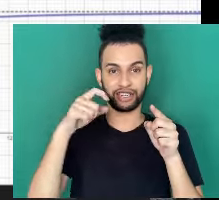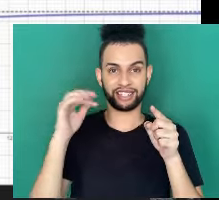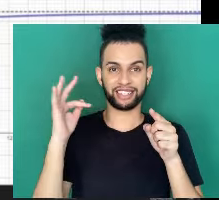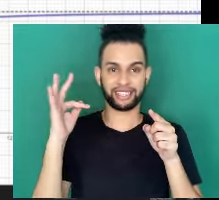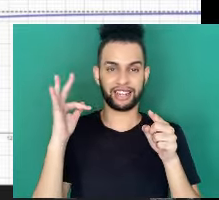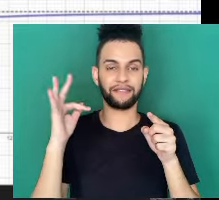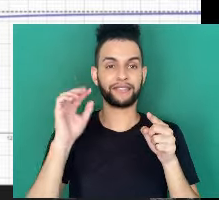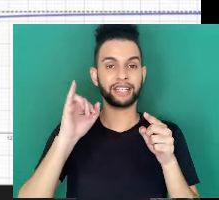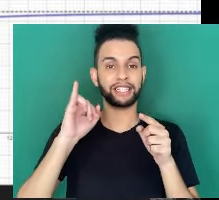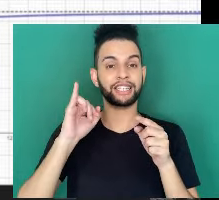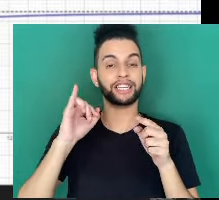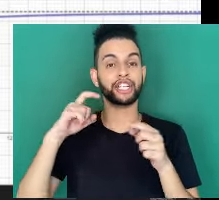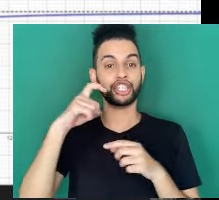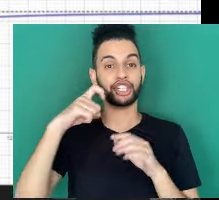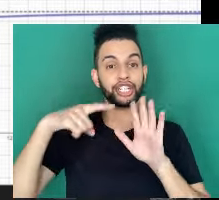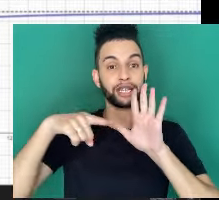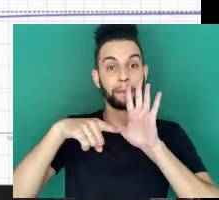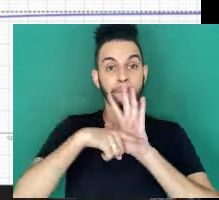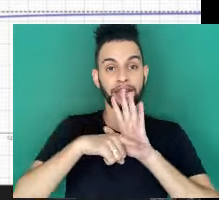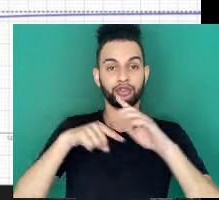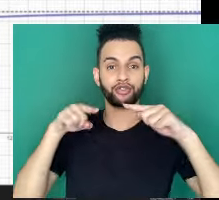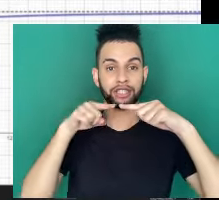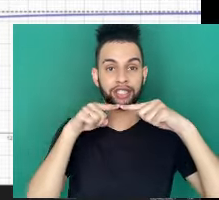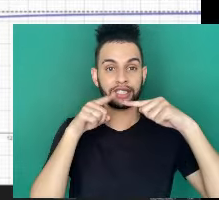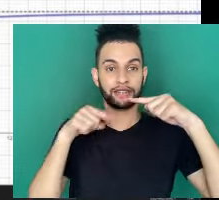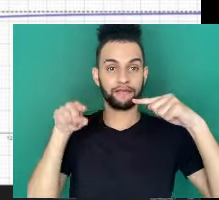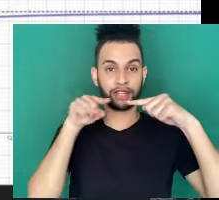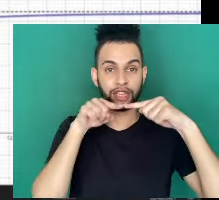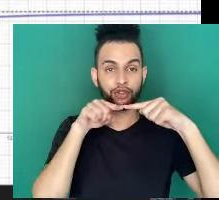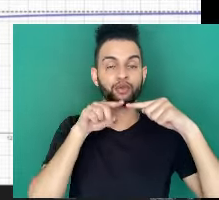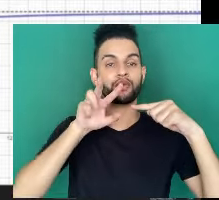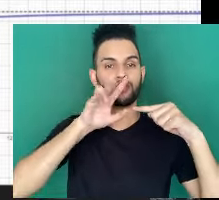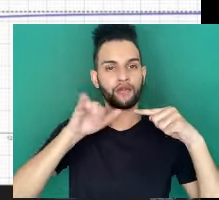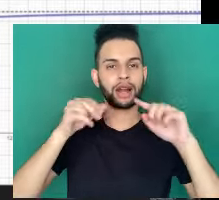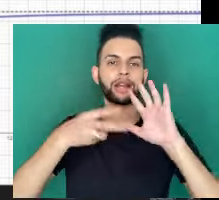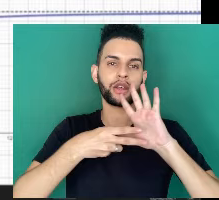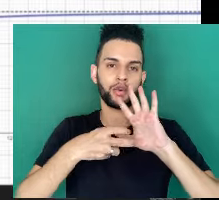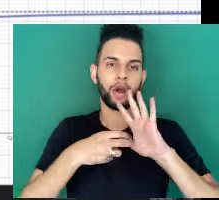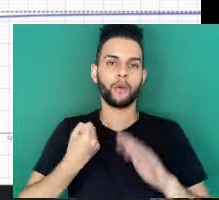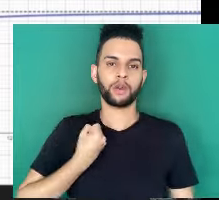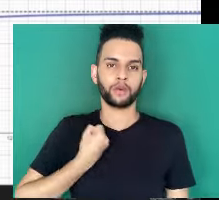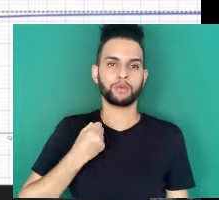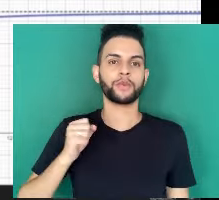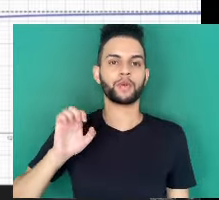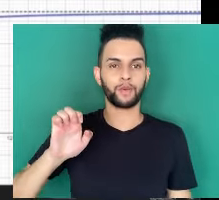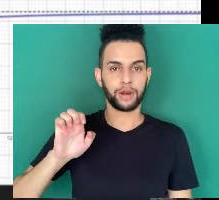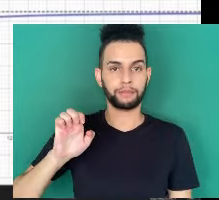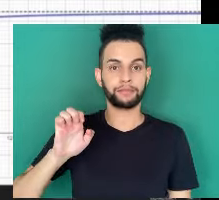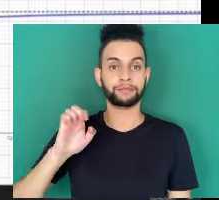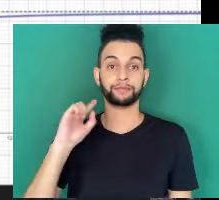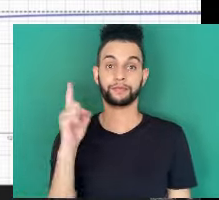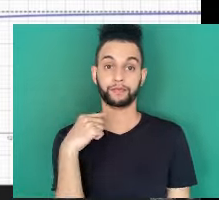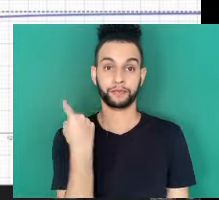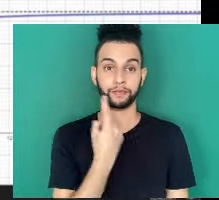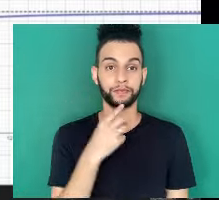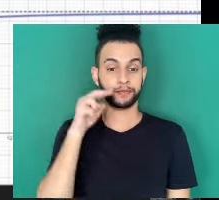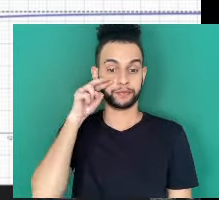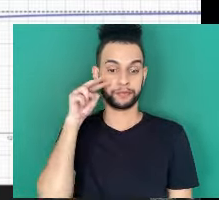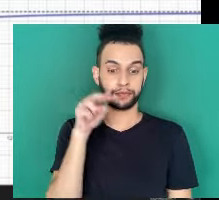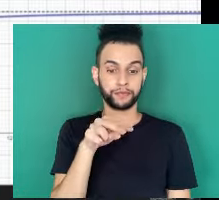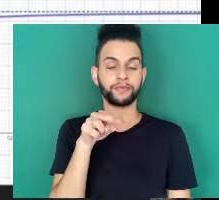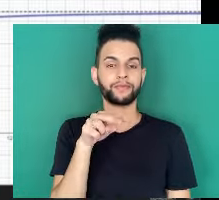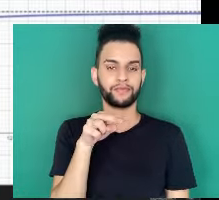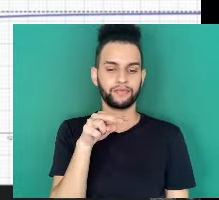tende a menos infinito, também vai ser igual a esse número e. Ao ler essa igualdade